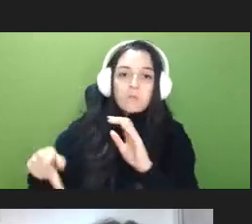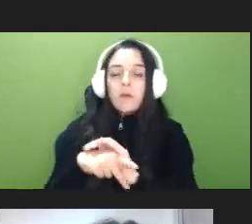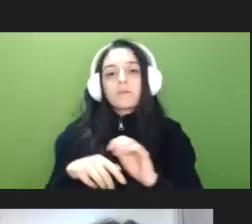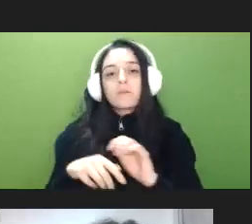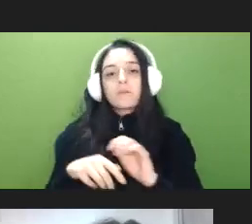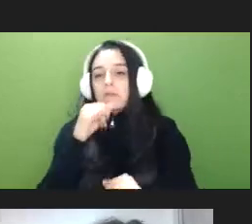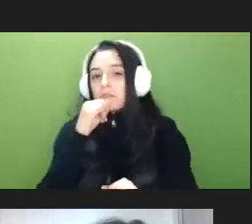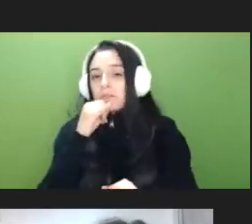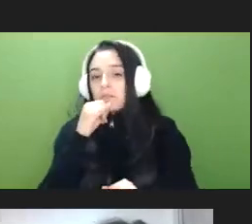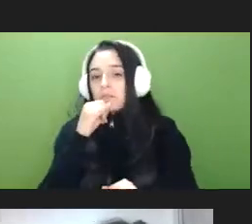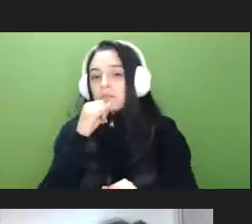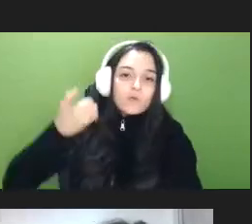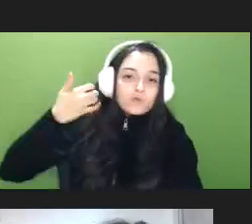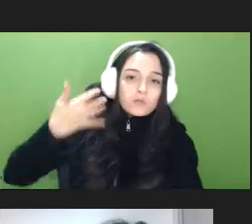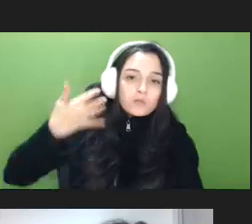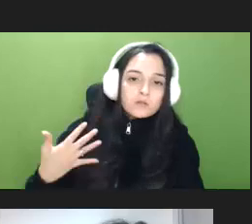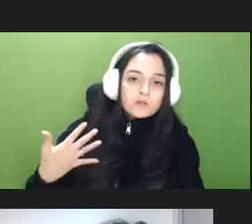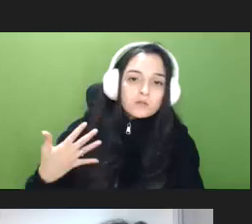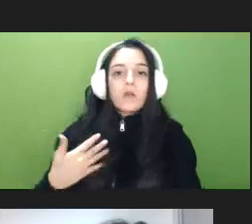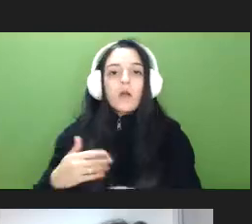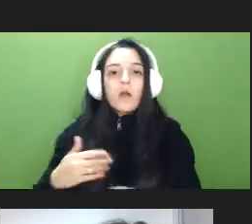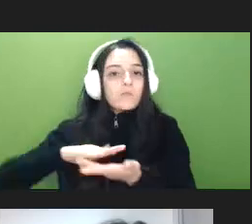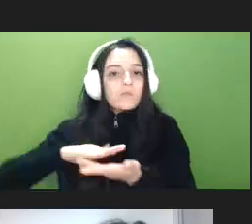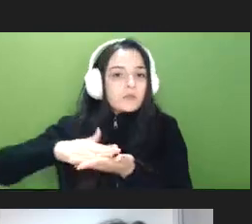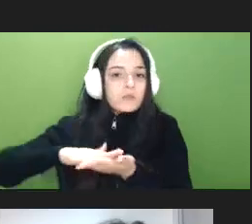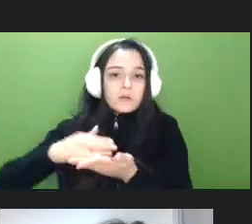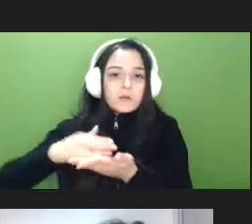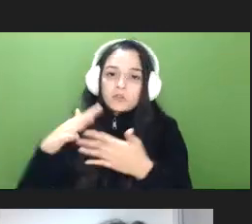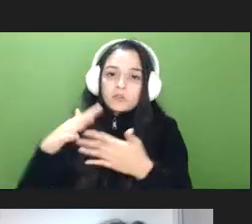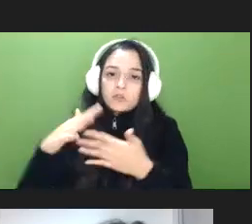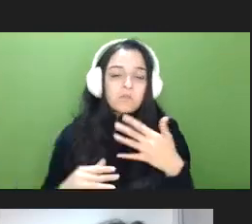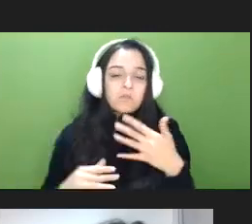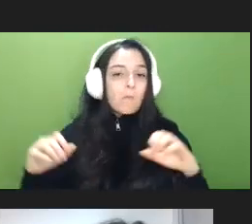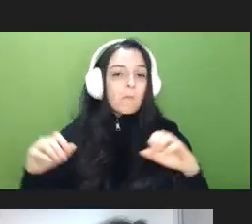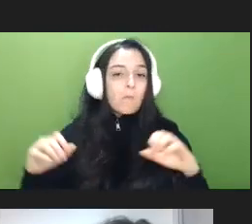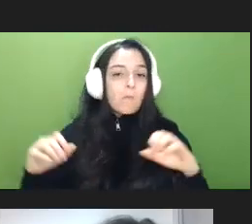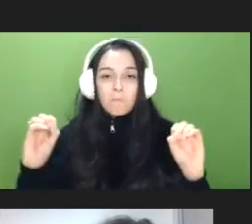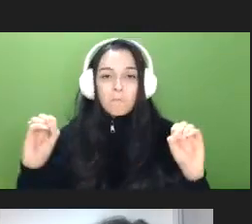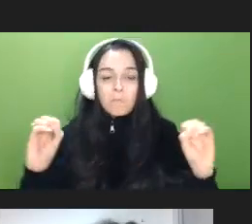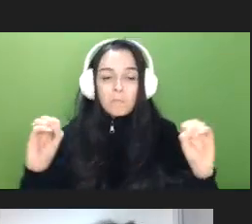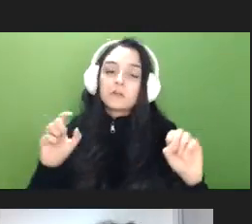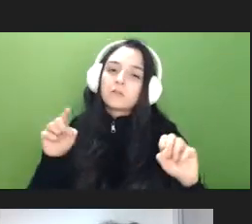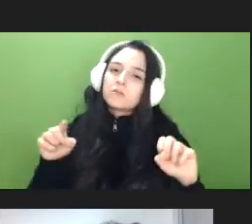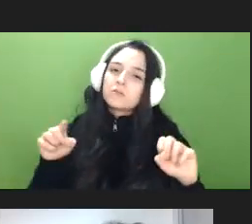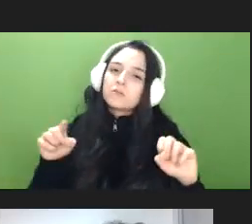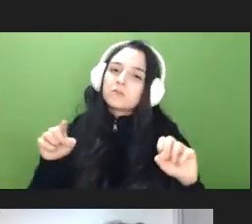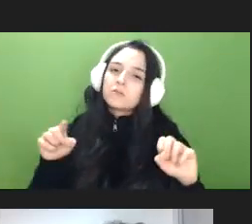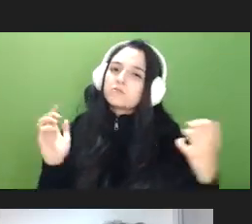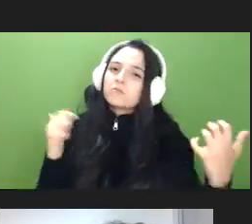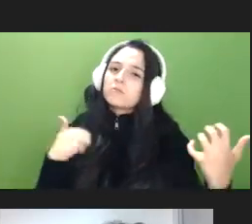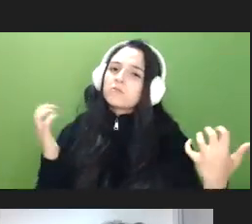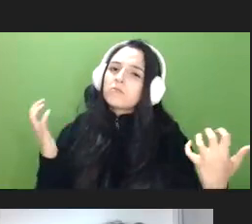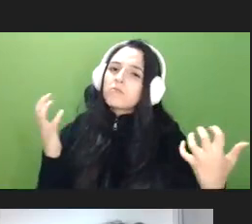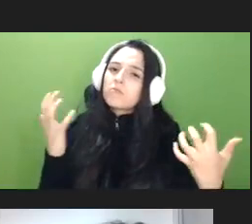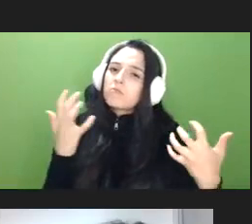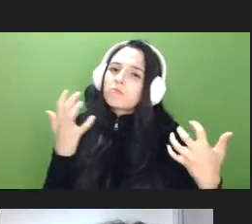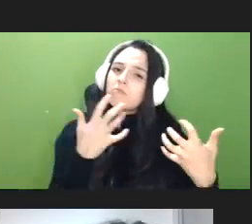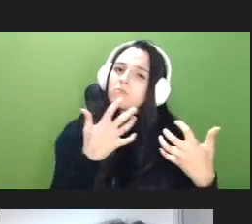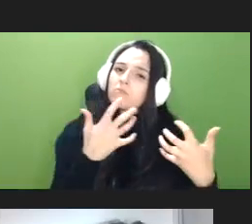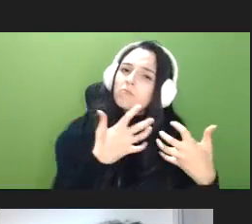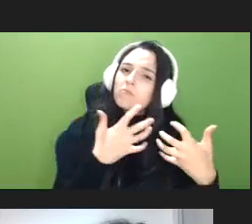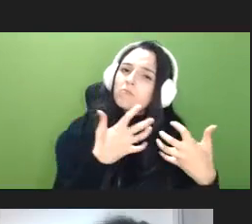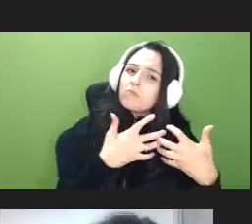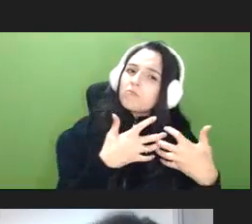Libras, etc. E foram essas aproximações que começaram a reverberar e que começaram a dar lugar